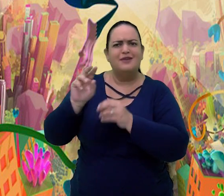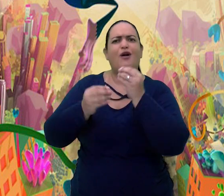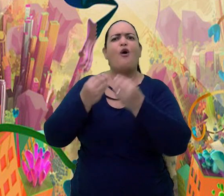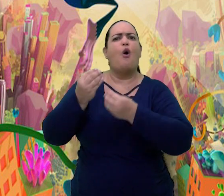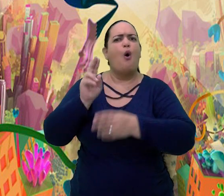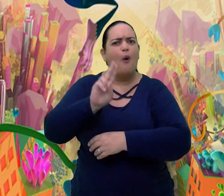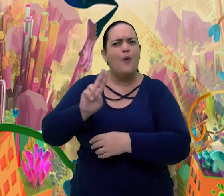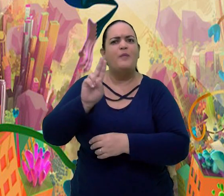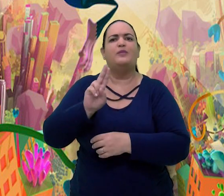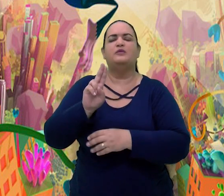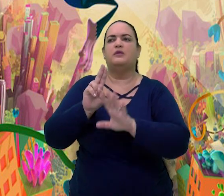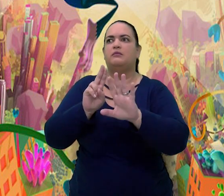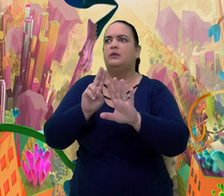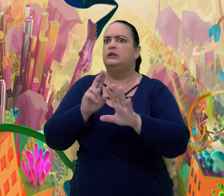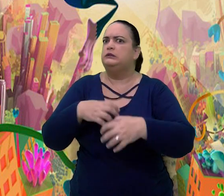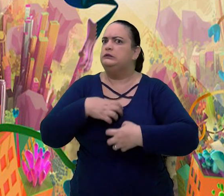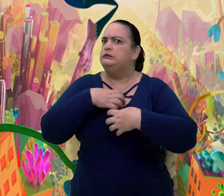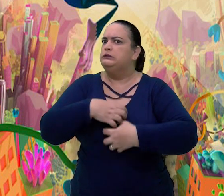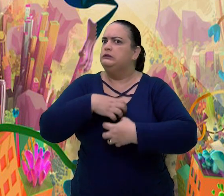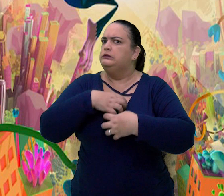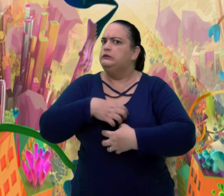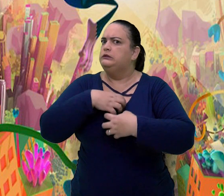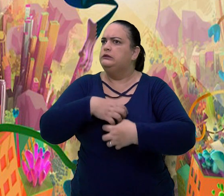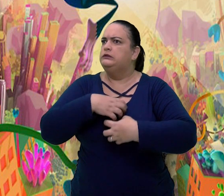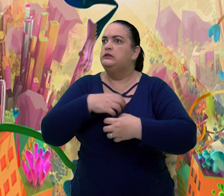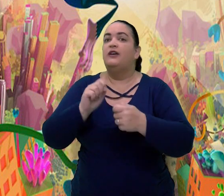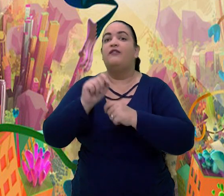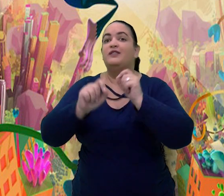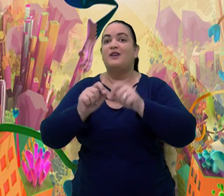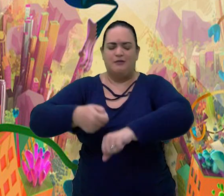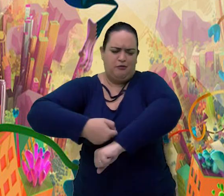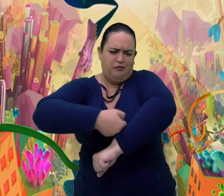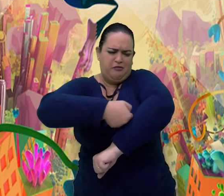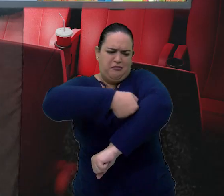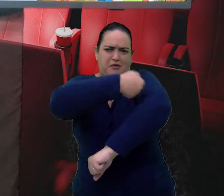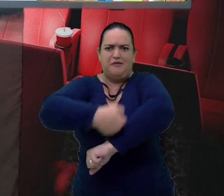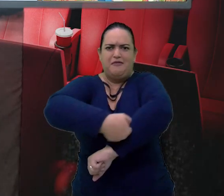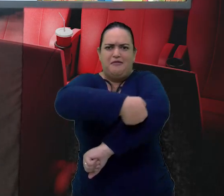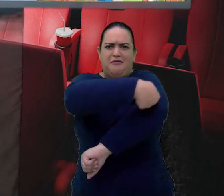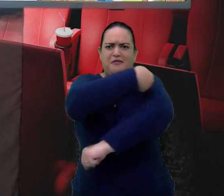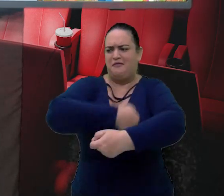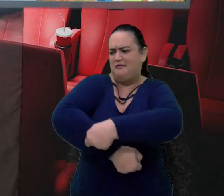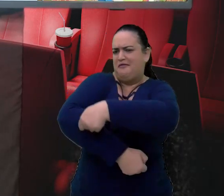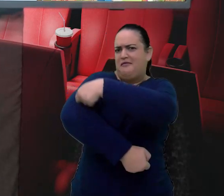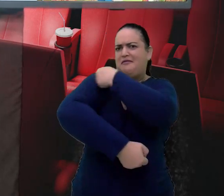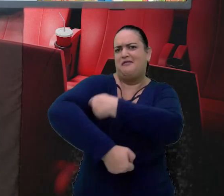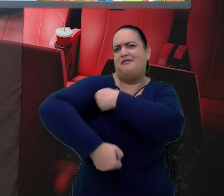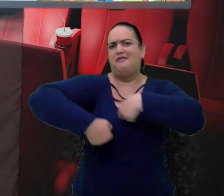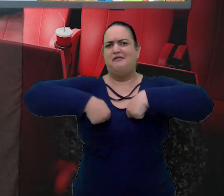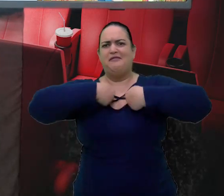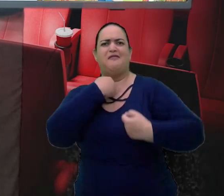detalhe, ele fica furioso e ele depila todo o seu corpo. Parece